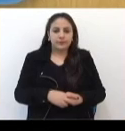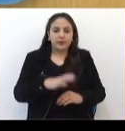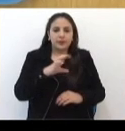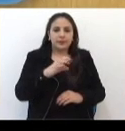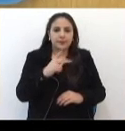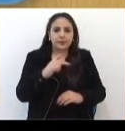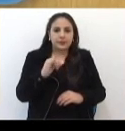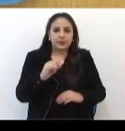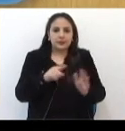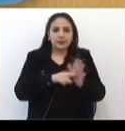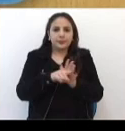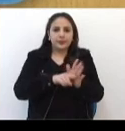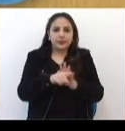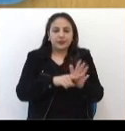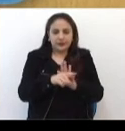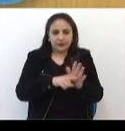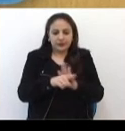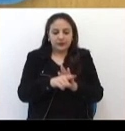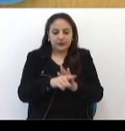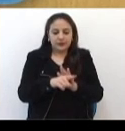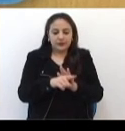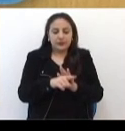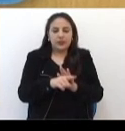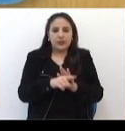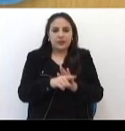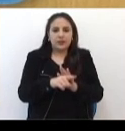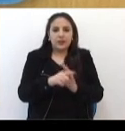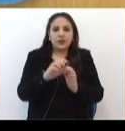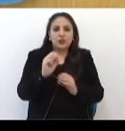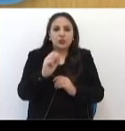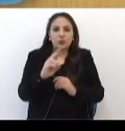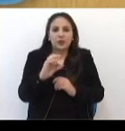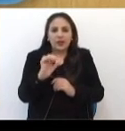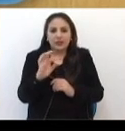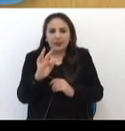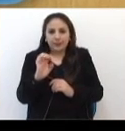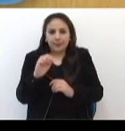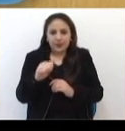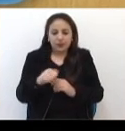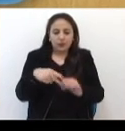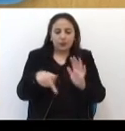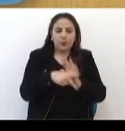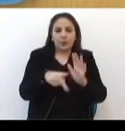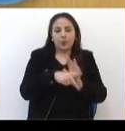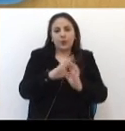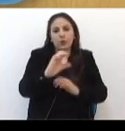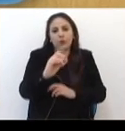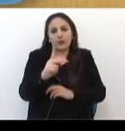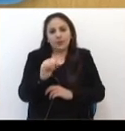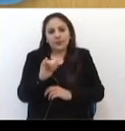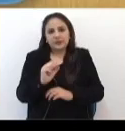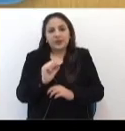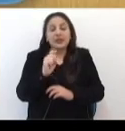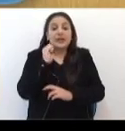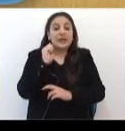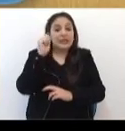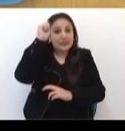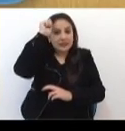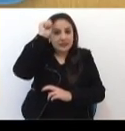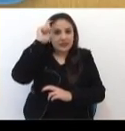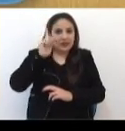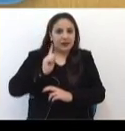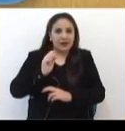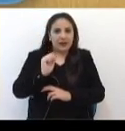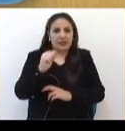A CPI, que investiga o sucateamento da frota da Codepas, continua trabalhando. A jornalista Ana Paula Koenemann tem